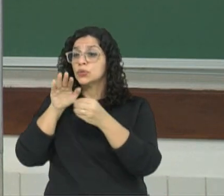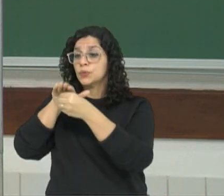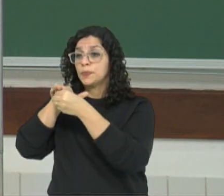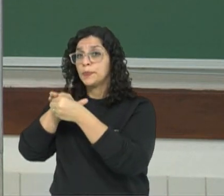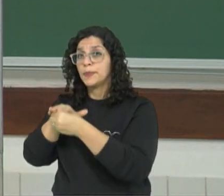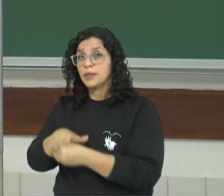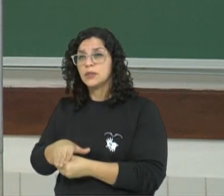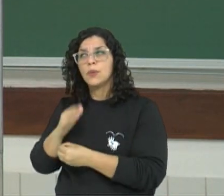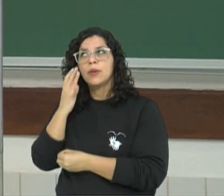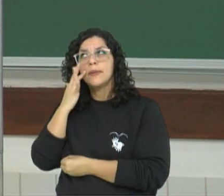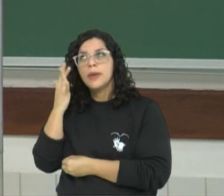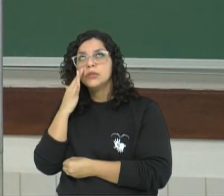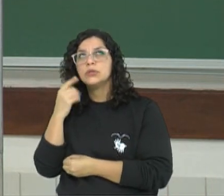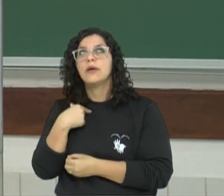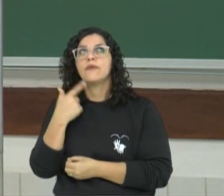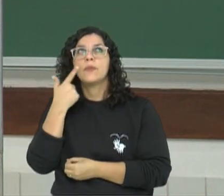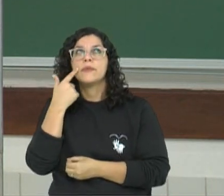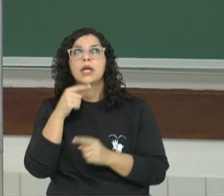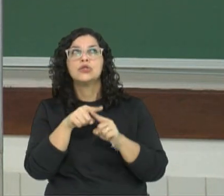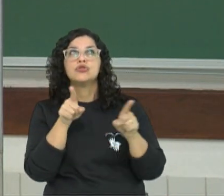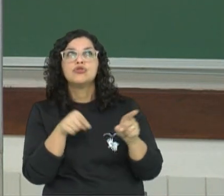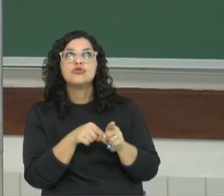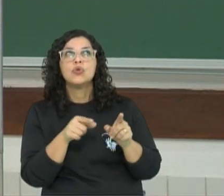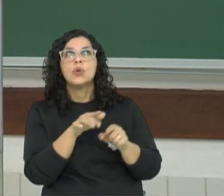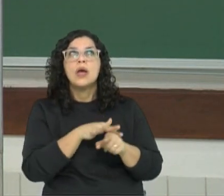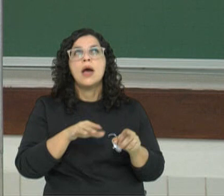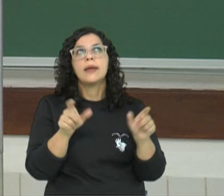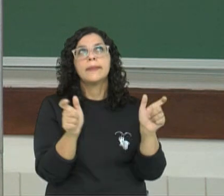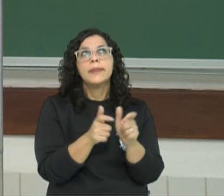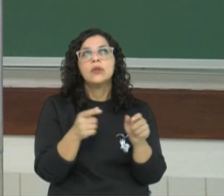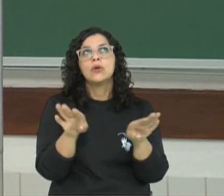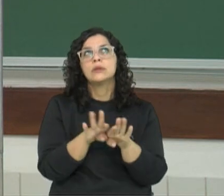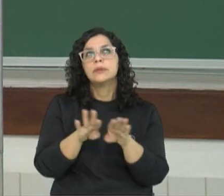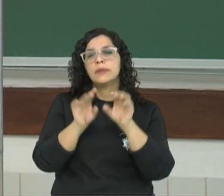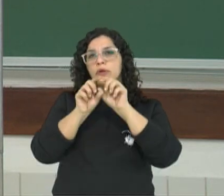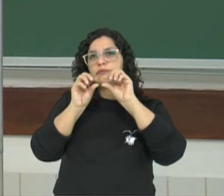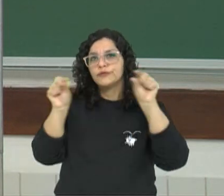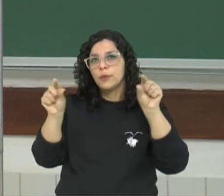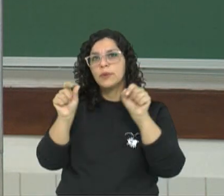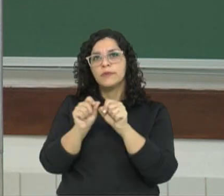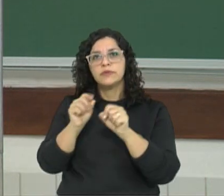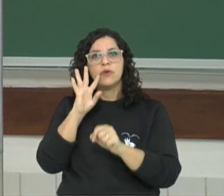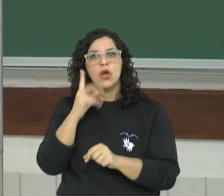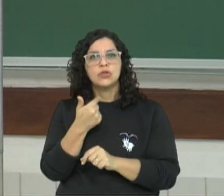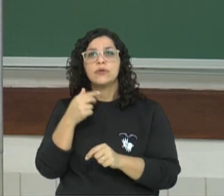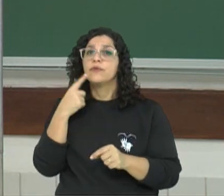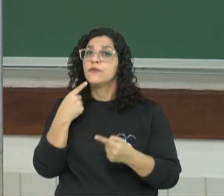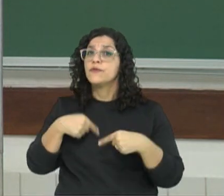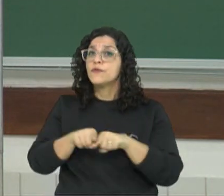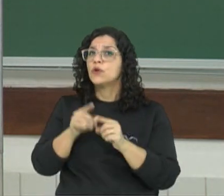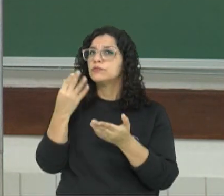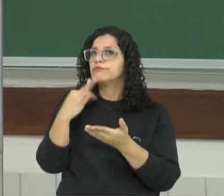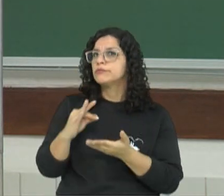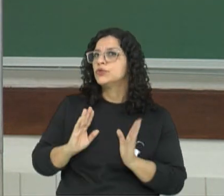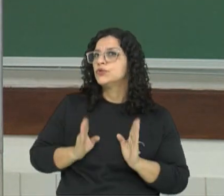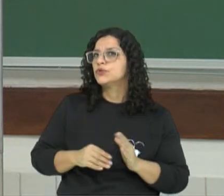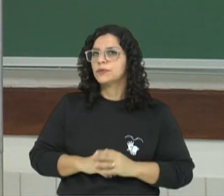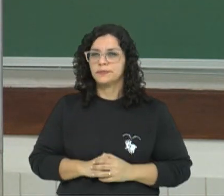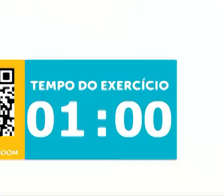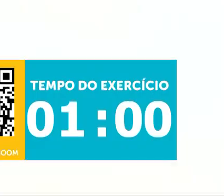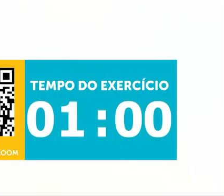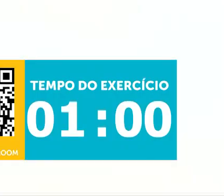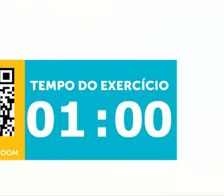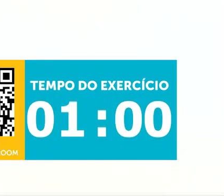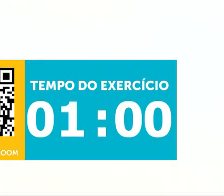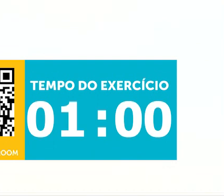aqui e imaginar o tijolo, a sua menor área, aquela coisa toda lá. Eu vou dar um bom tempo para vocês resolverem e daqui a pouco a gente volta com essa questão.